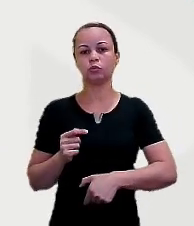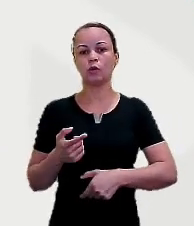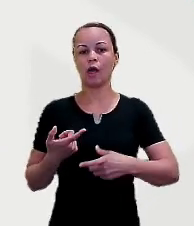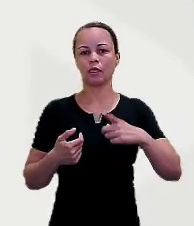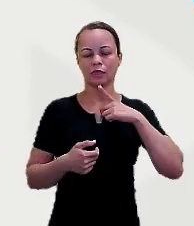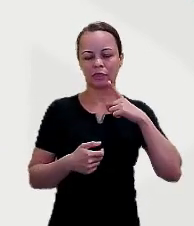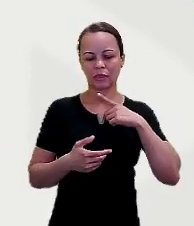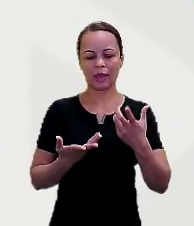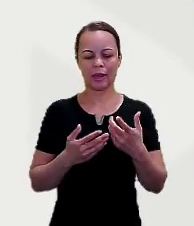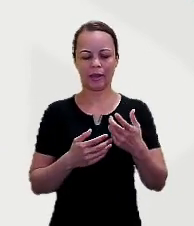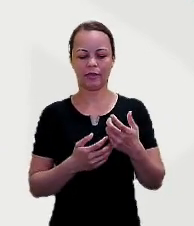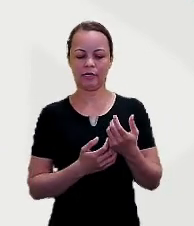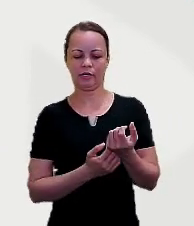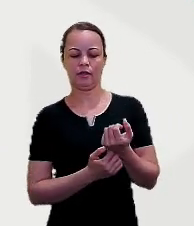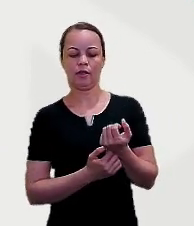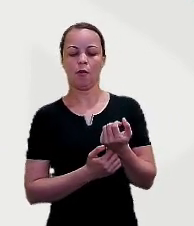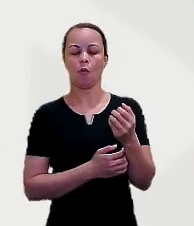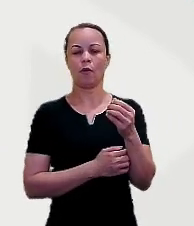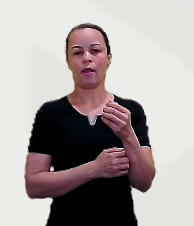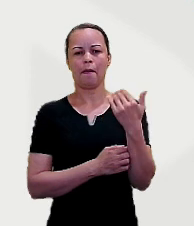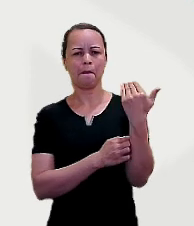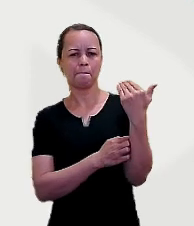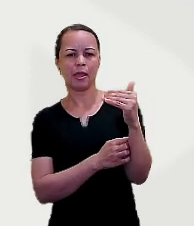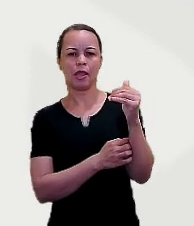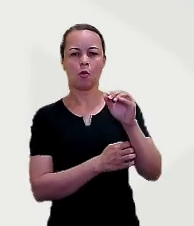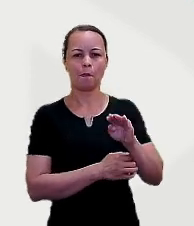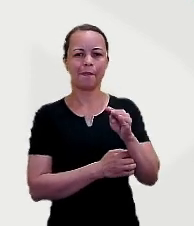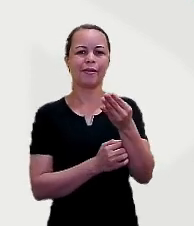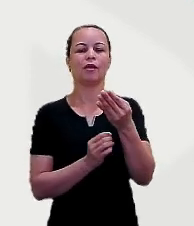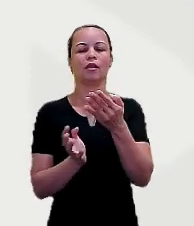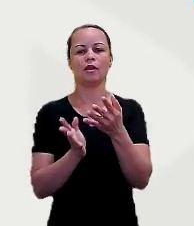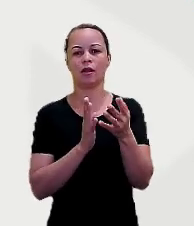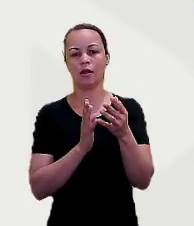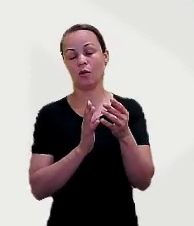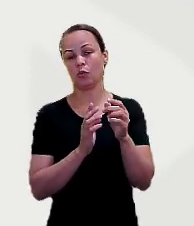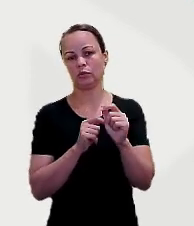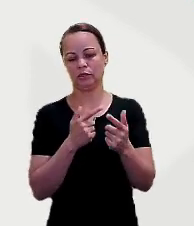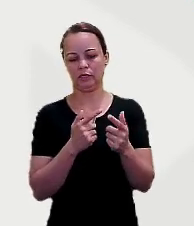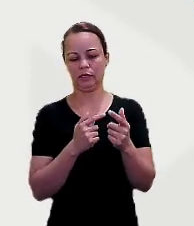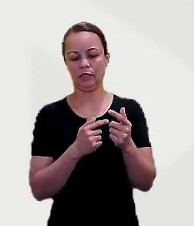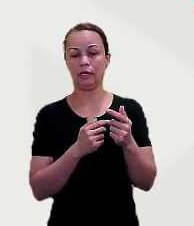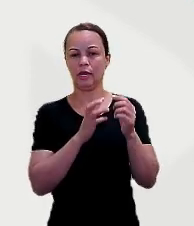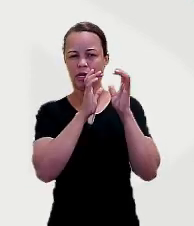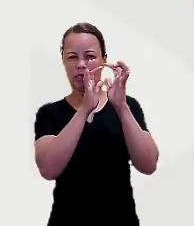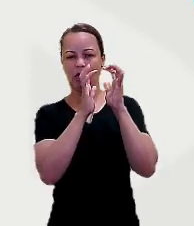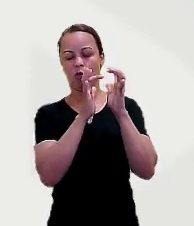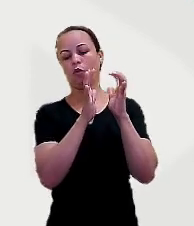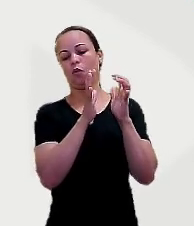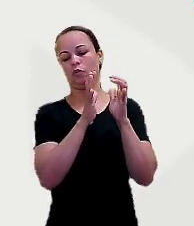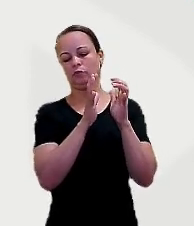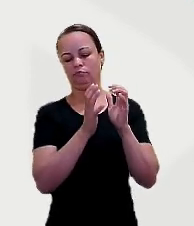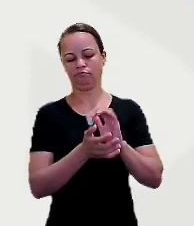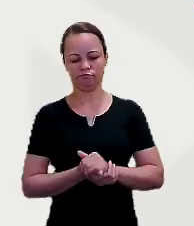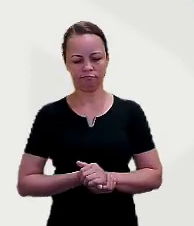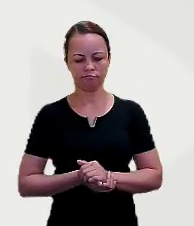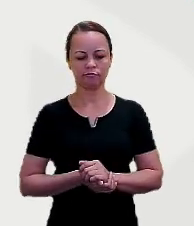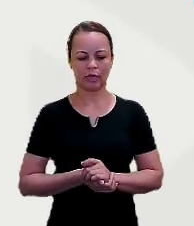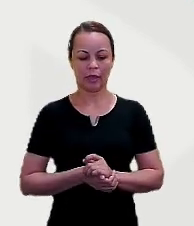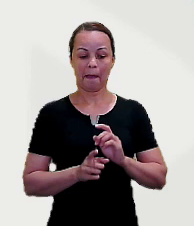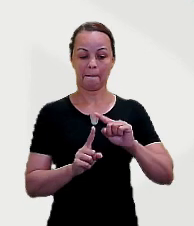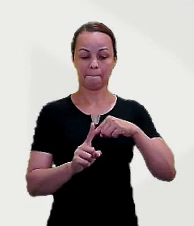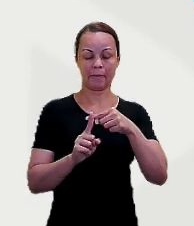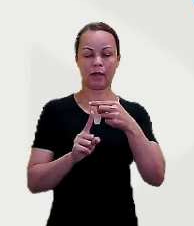meio bilhão de neurônios e mais de 30 neurotransmissores. Vou citar um exemplo de alguns muito importantes.